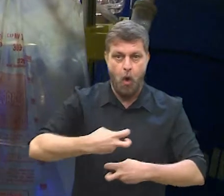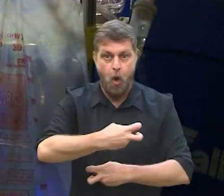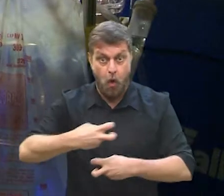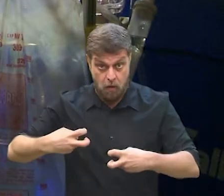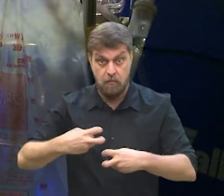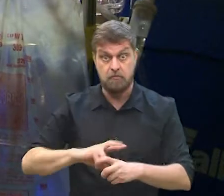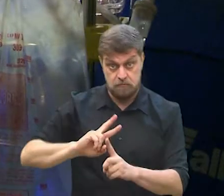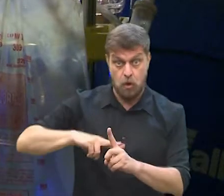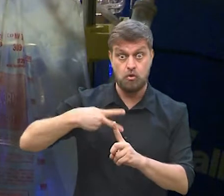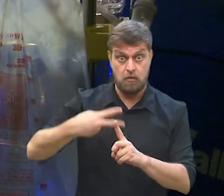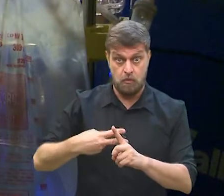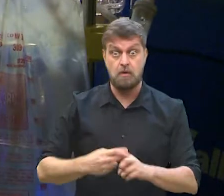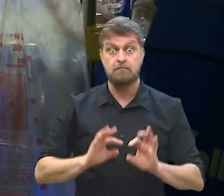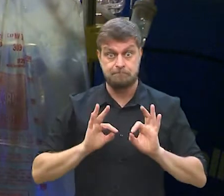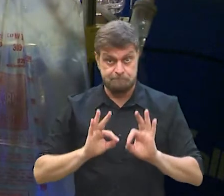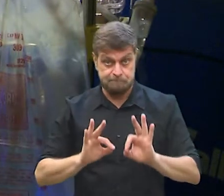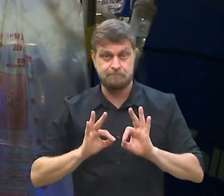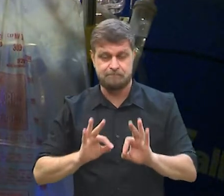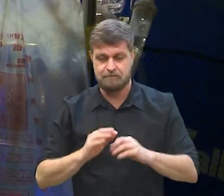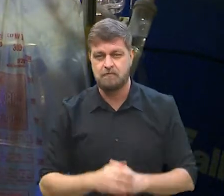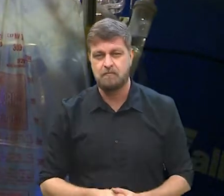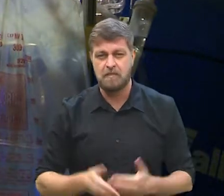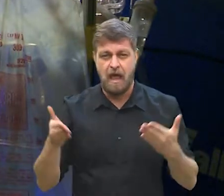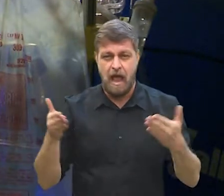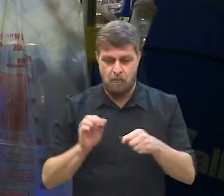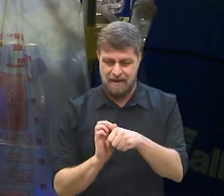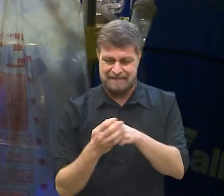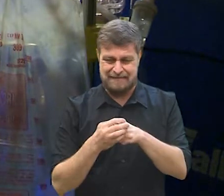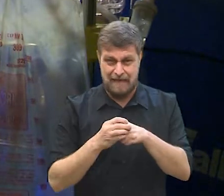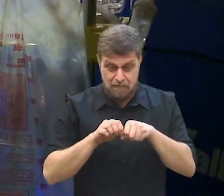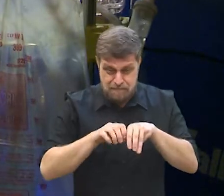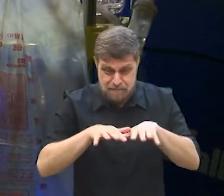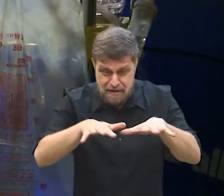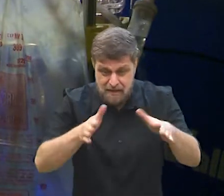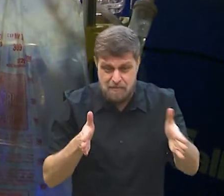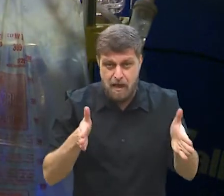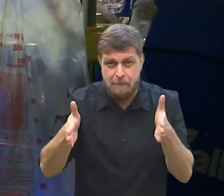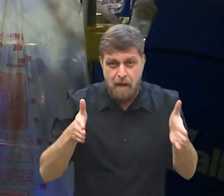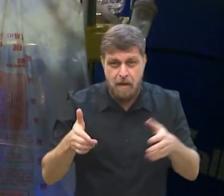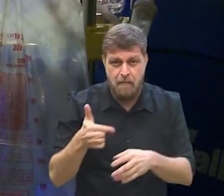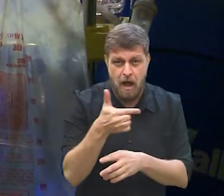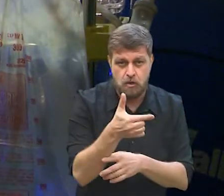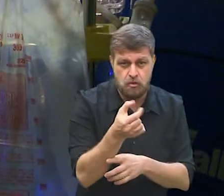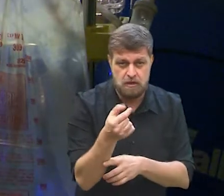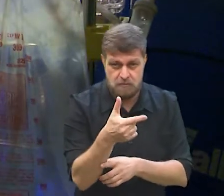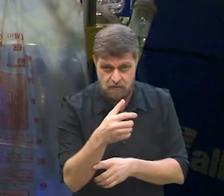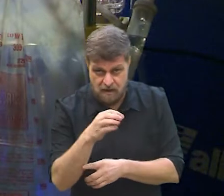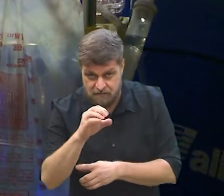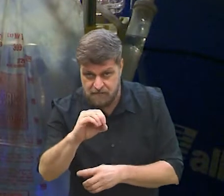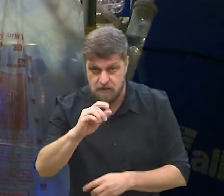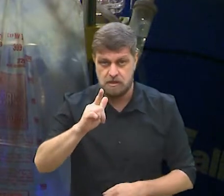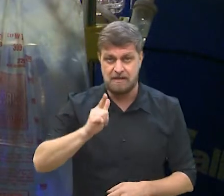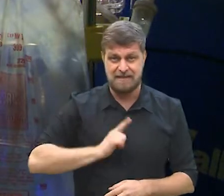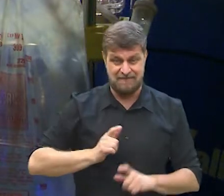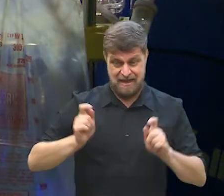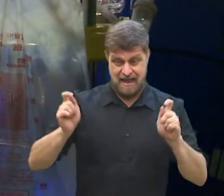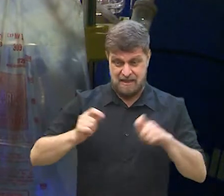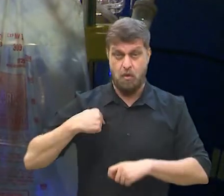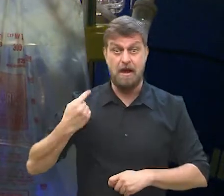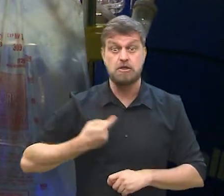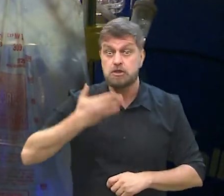a expectativa. Exatamente. E agora, em plena pandemia, 2020, foi o que nos deu essa possibilidade